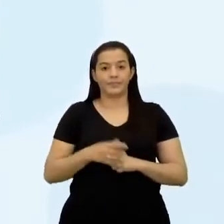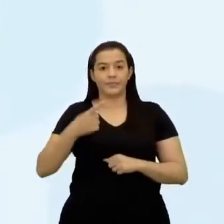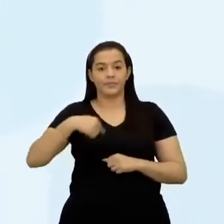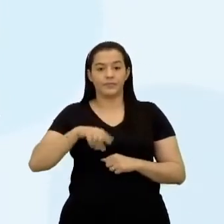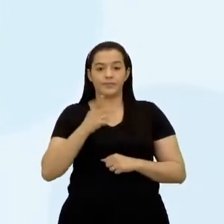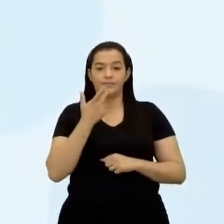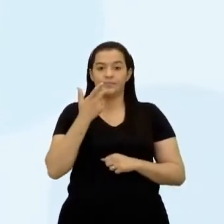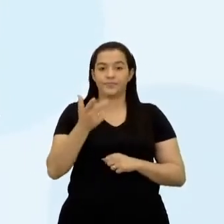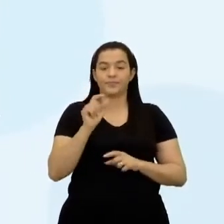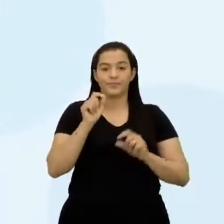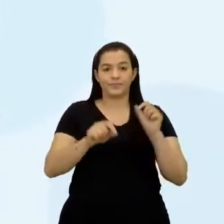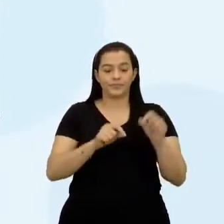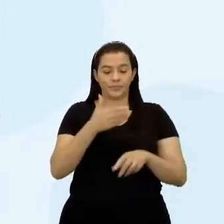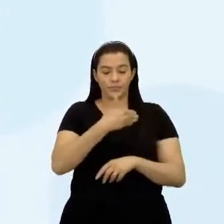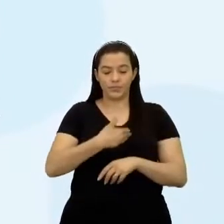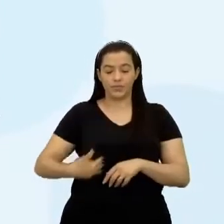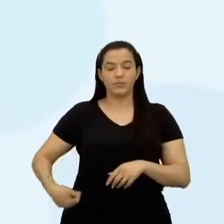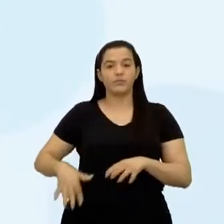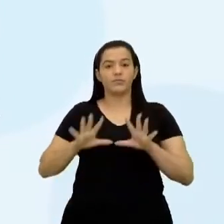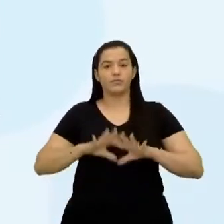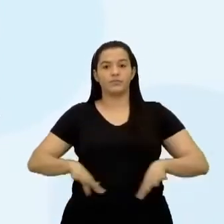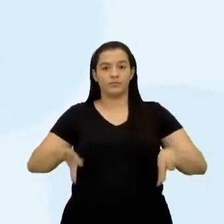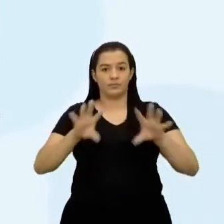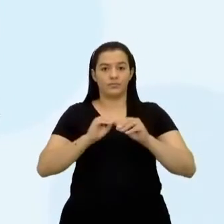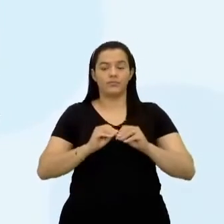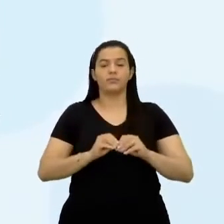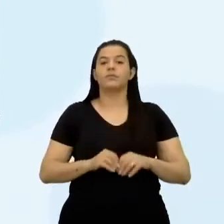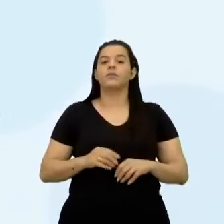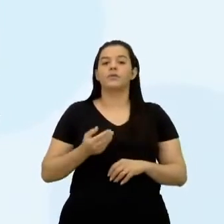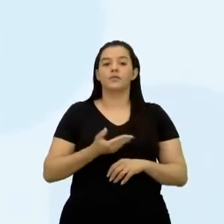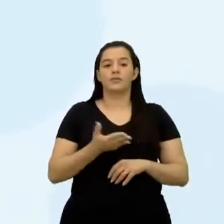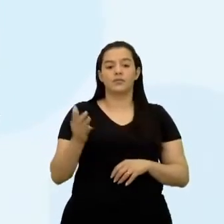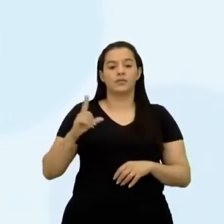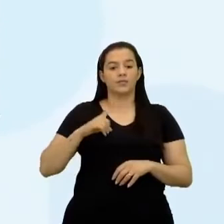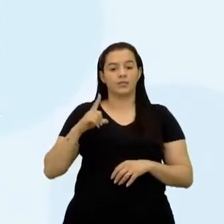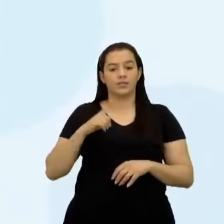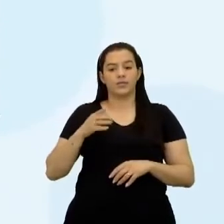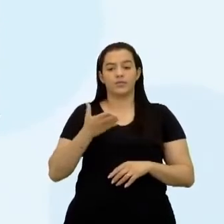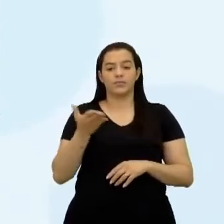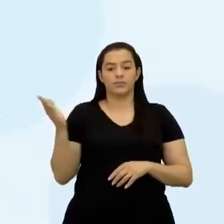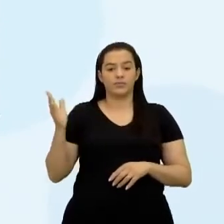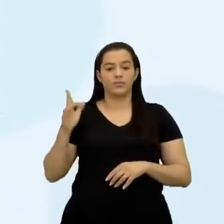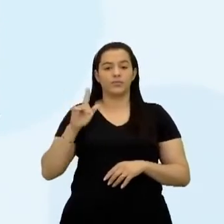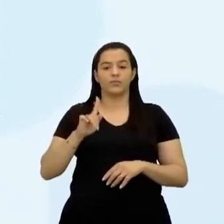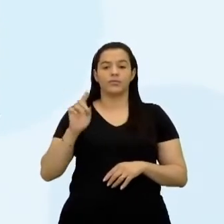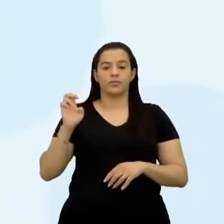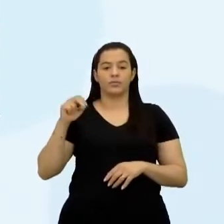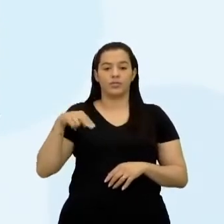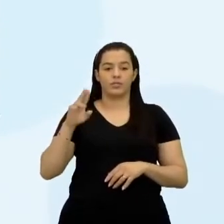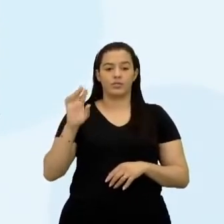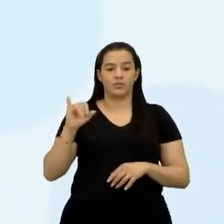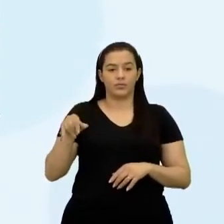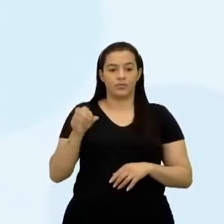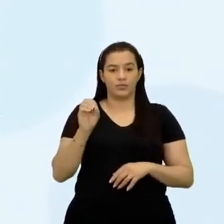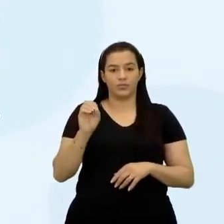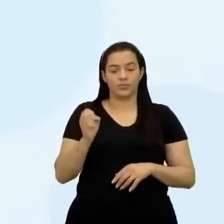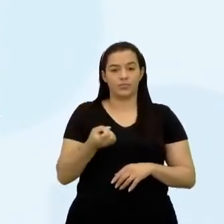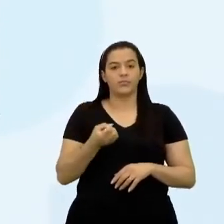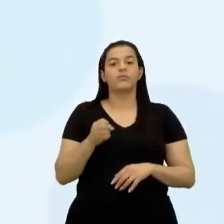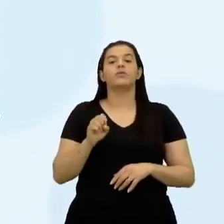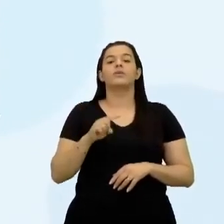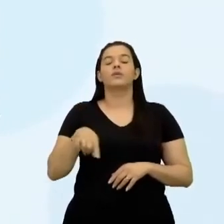falar um pouquinho aí do governo geral. Então, assim, graças aos engenhos, né? Os engenhos, eles estavam ali nas